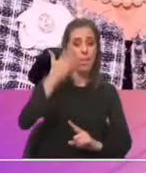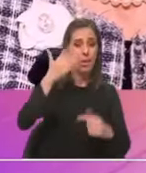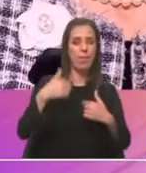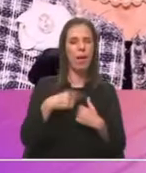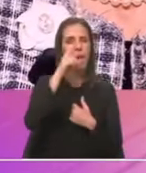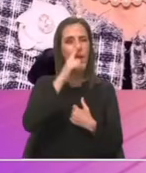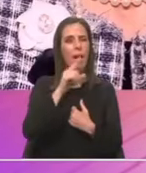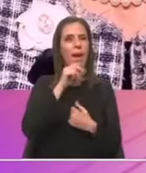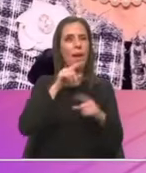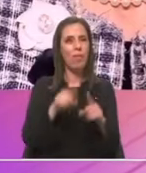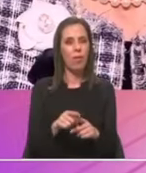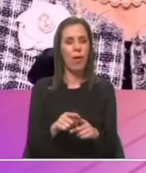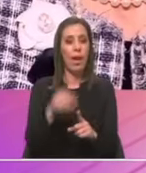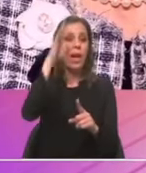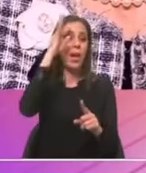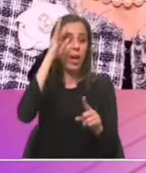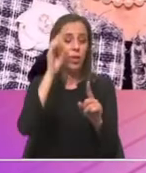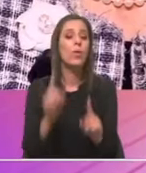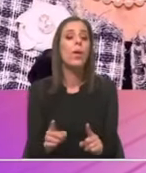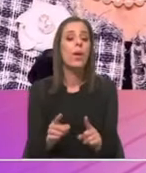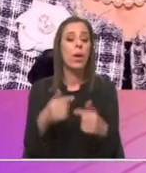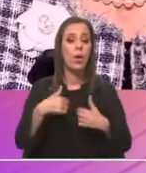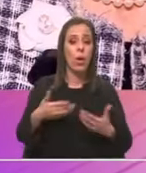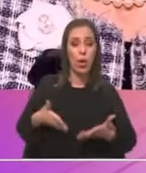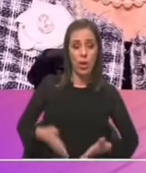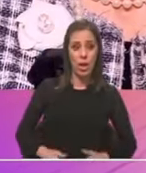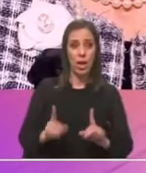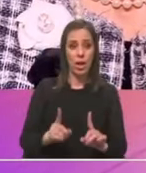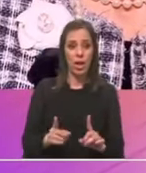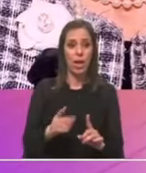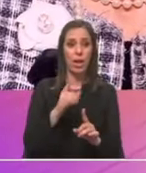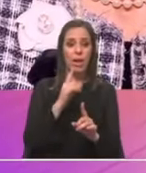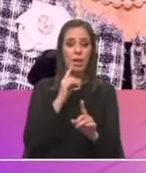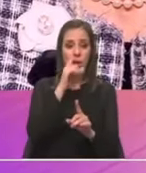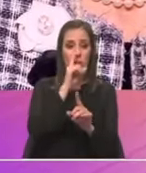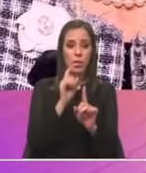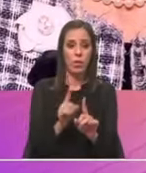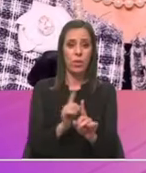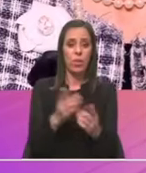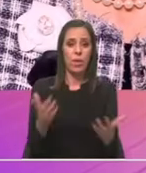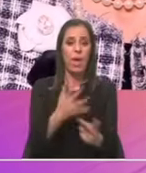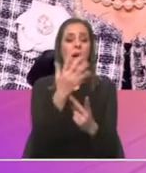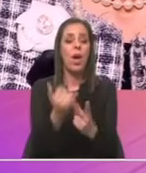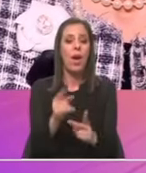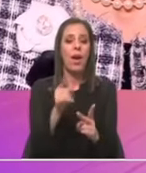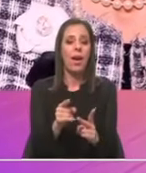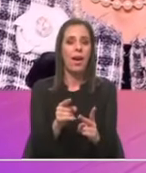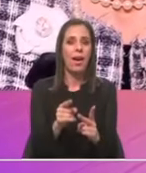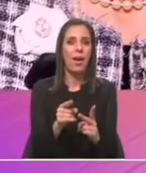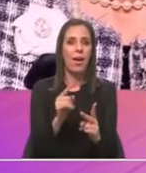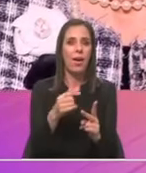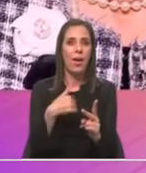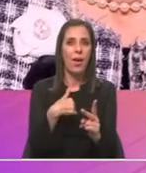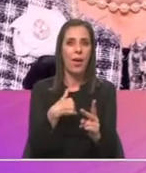Meo da avó em teoria era quando eu nasci só que eu não Meo desse momento mas a segunda coisa foi que